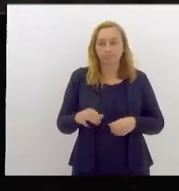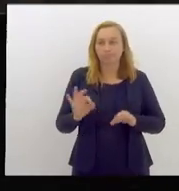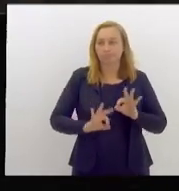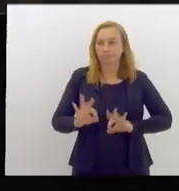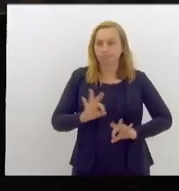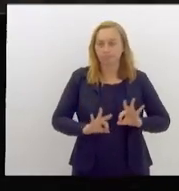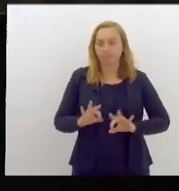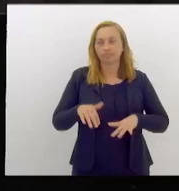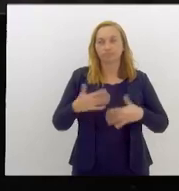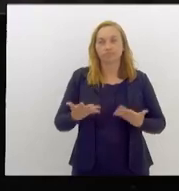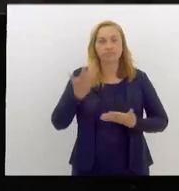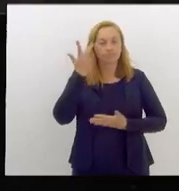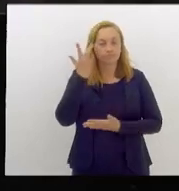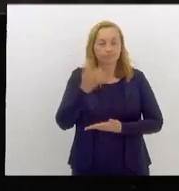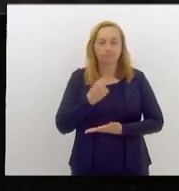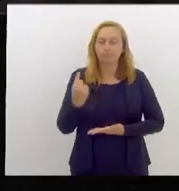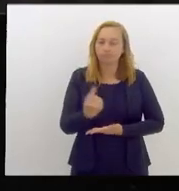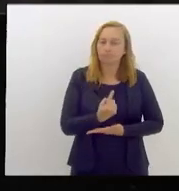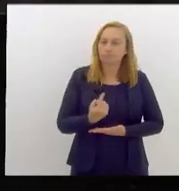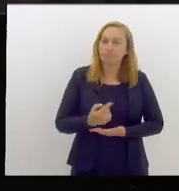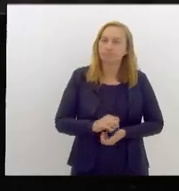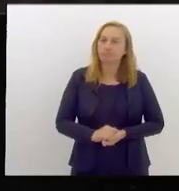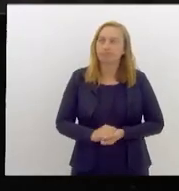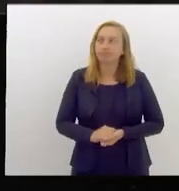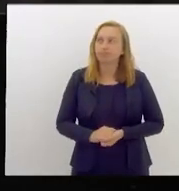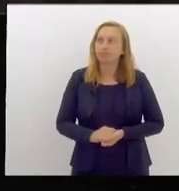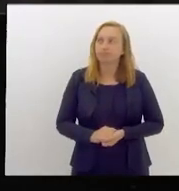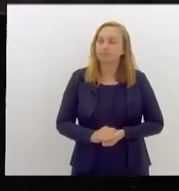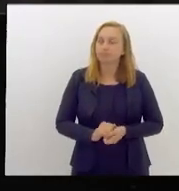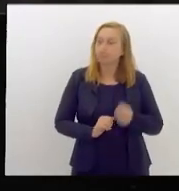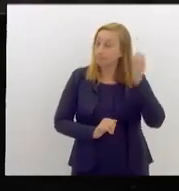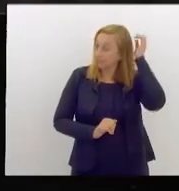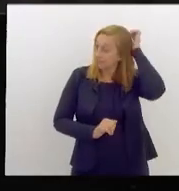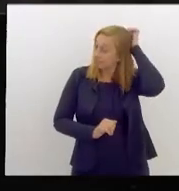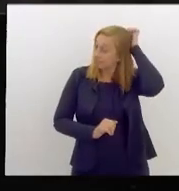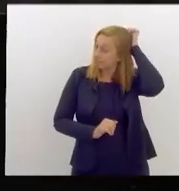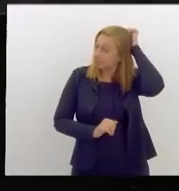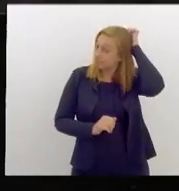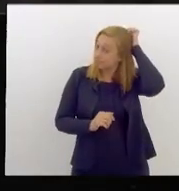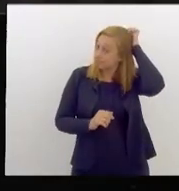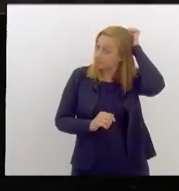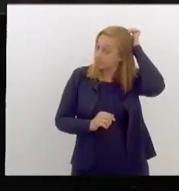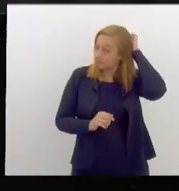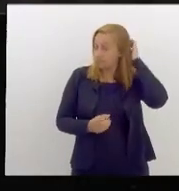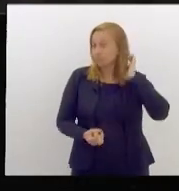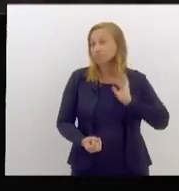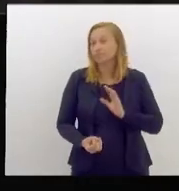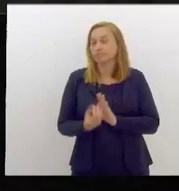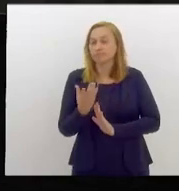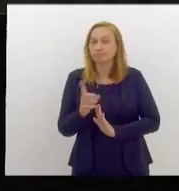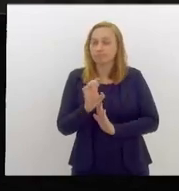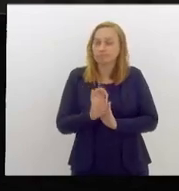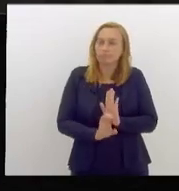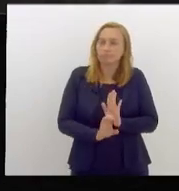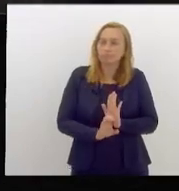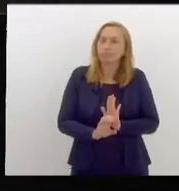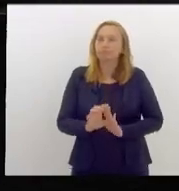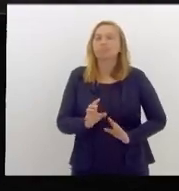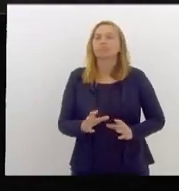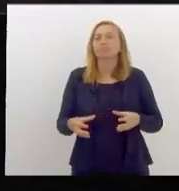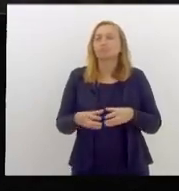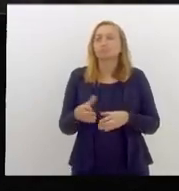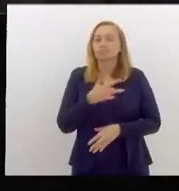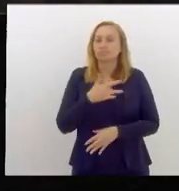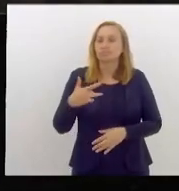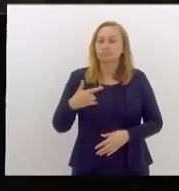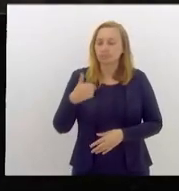planejamento Então acho que se nós tivéssemos e todo ano faça essa emenda desde que estou como presidente da Comissão